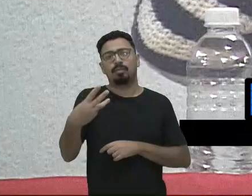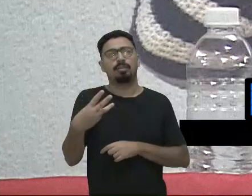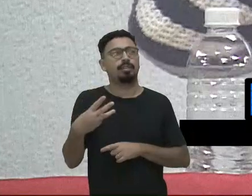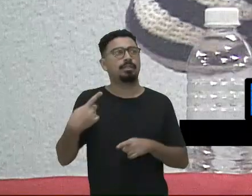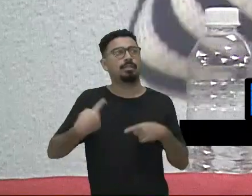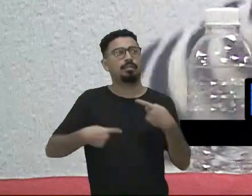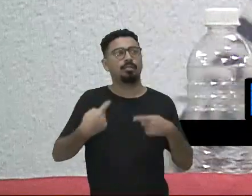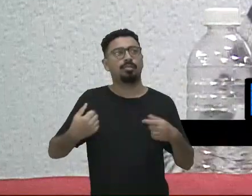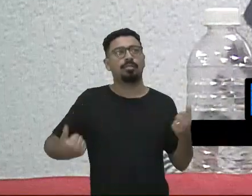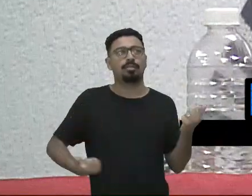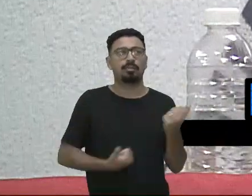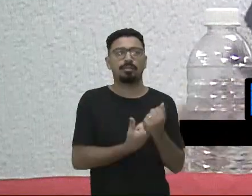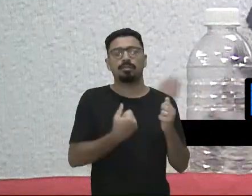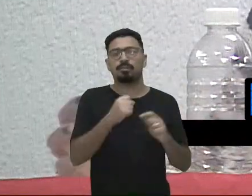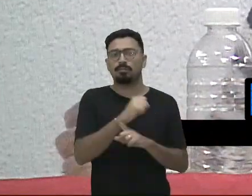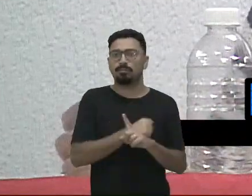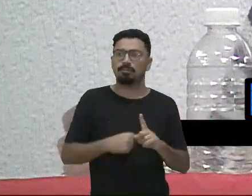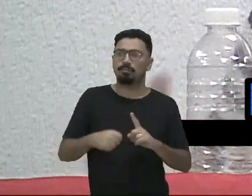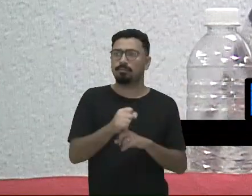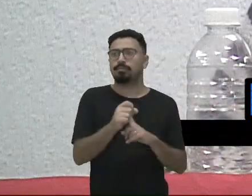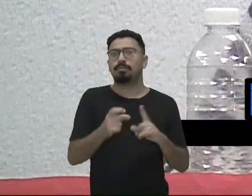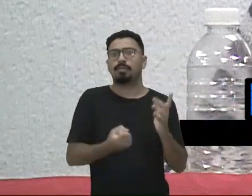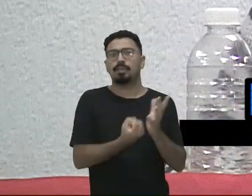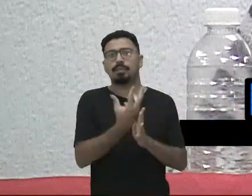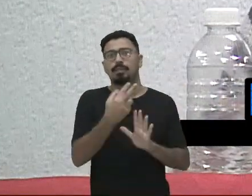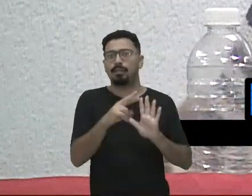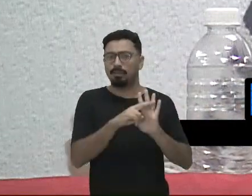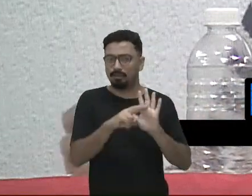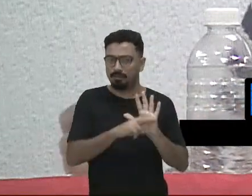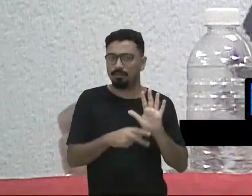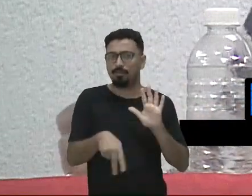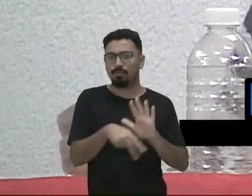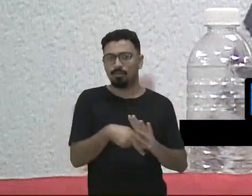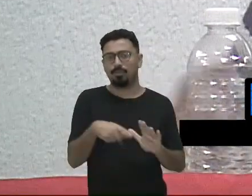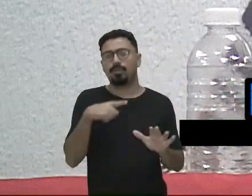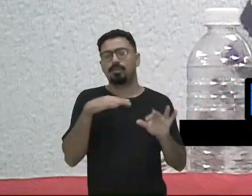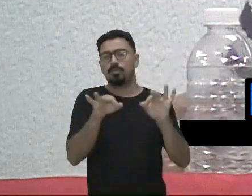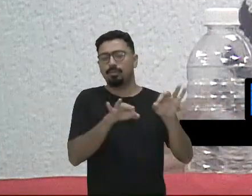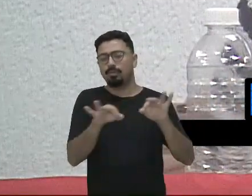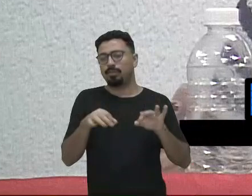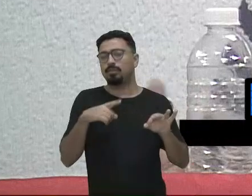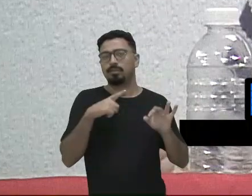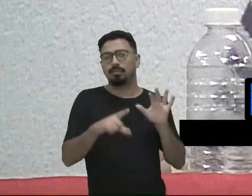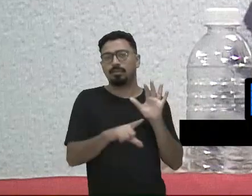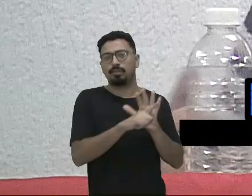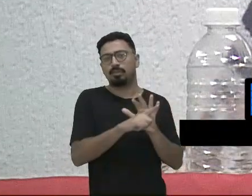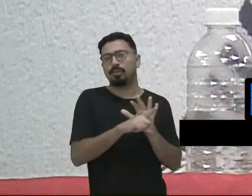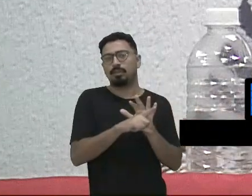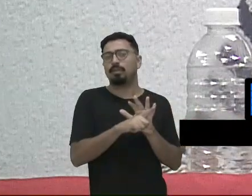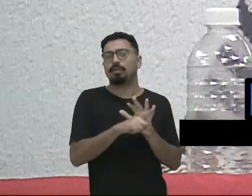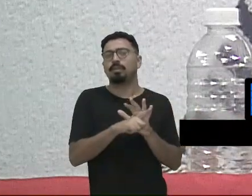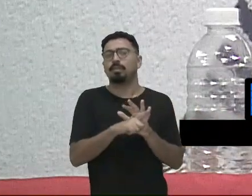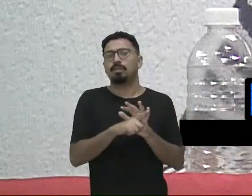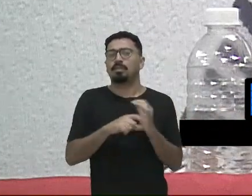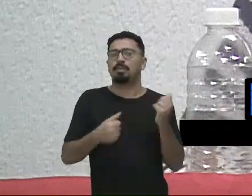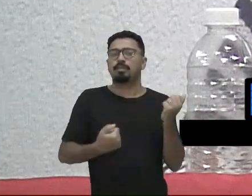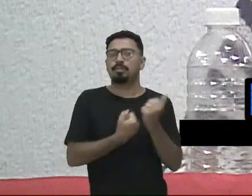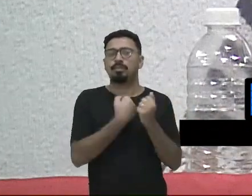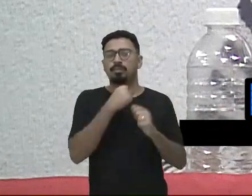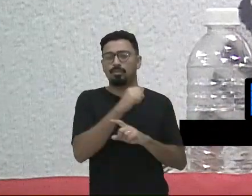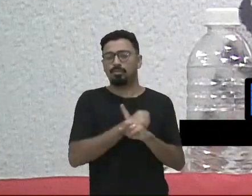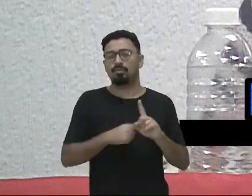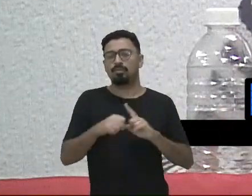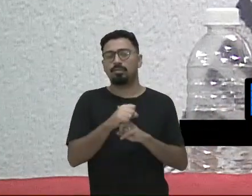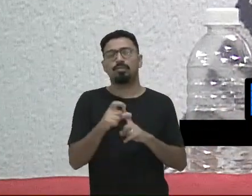política de assistência social, ela é regulamentada, ela é organizada na Lei Orgânica da Assistência Social. Lá